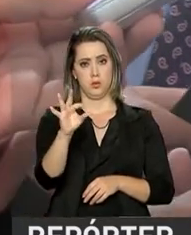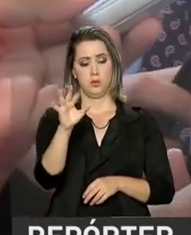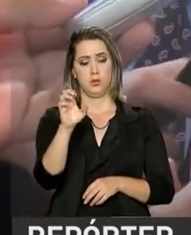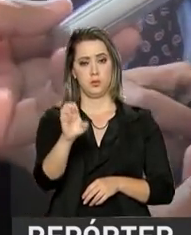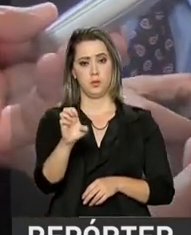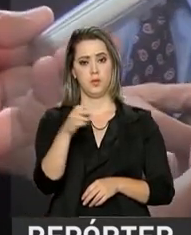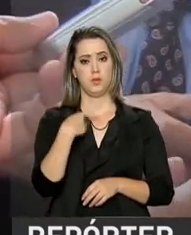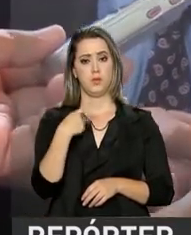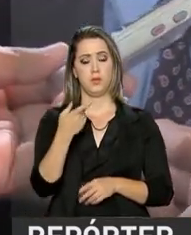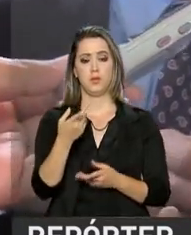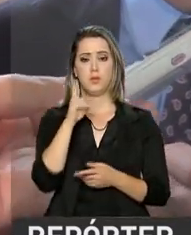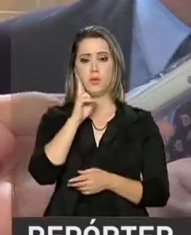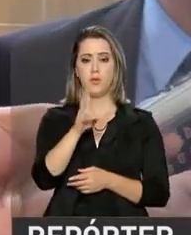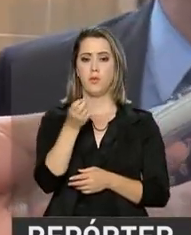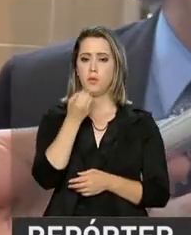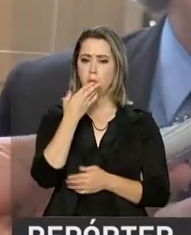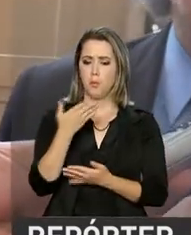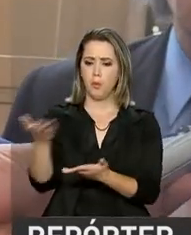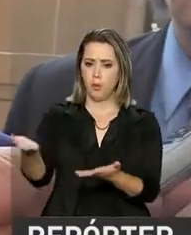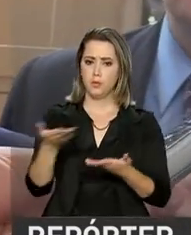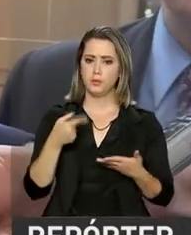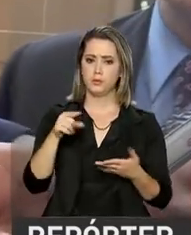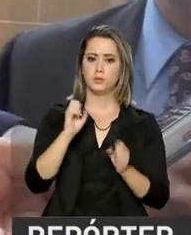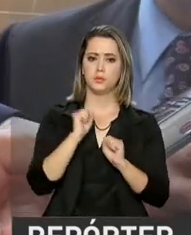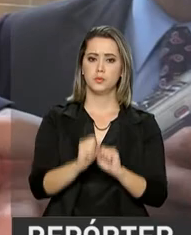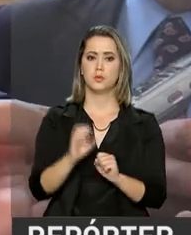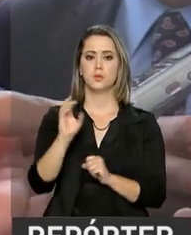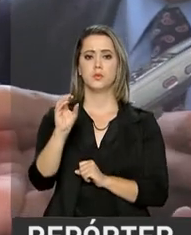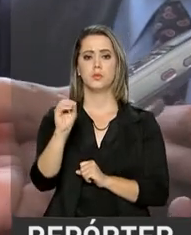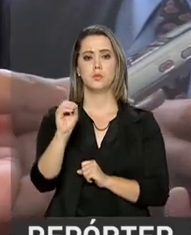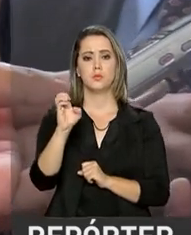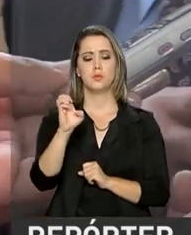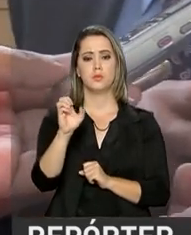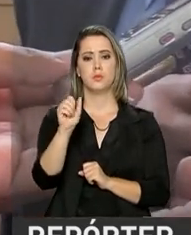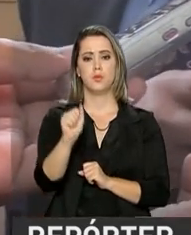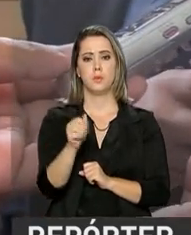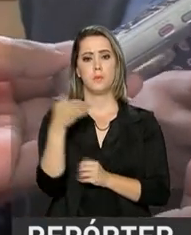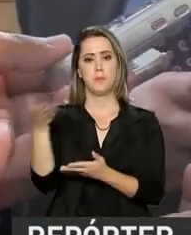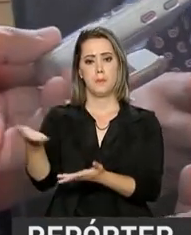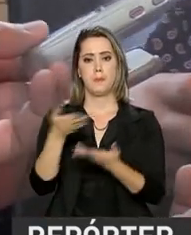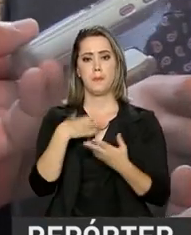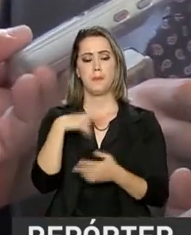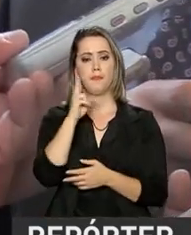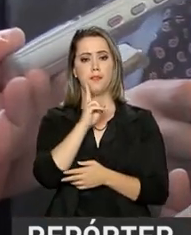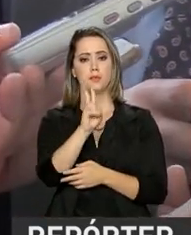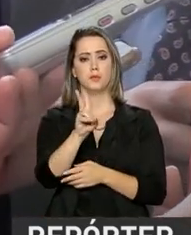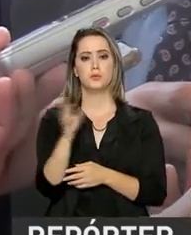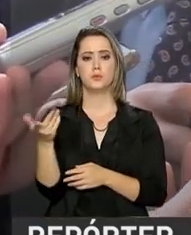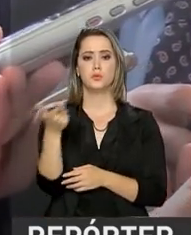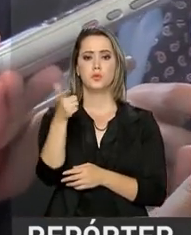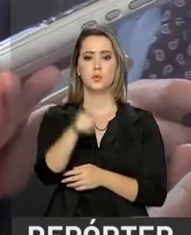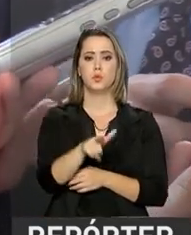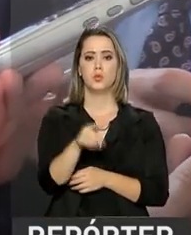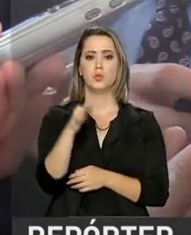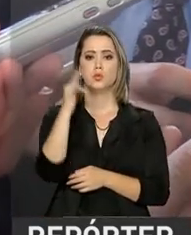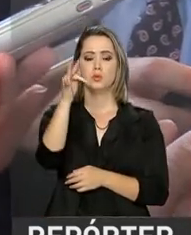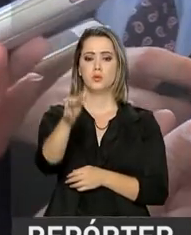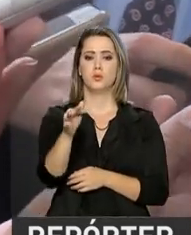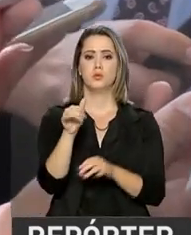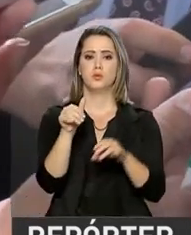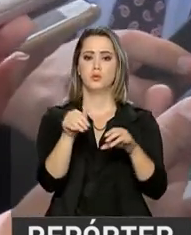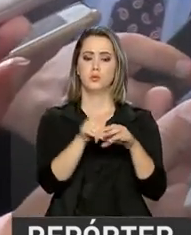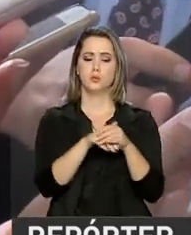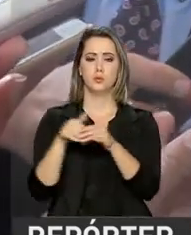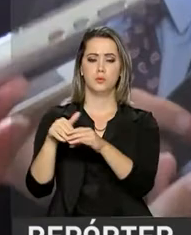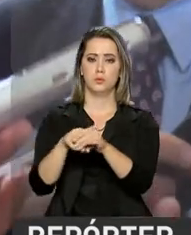vê com muito bons olhos a possibilidade da uea participar o acompanhamento das próximas eleições acho